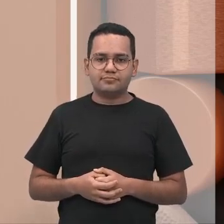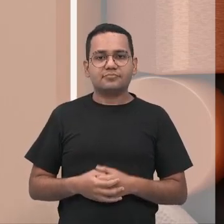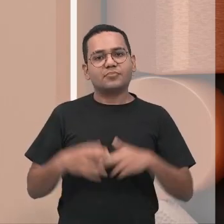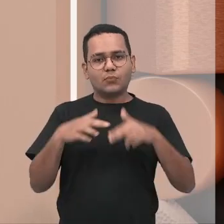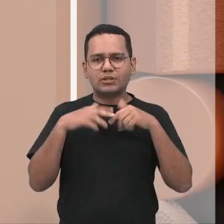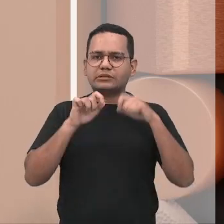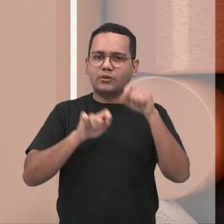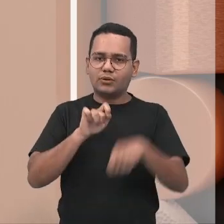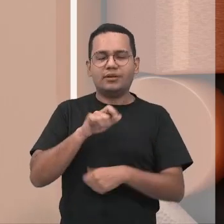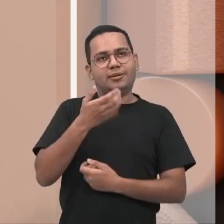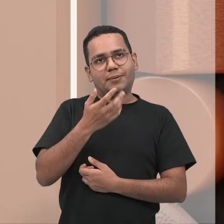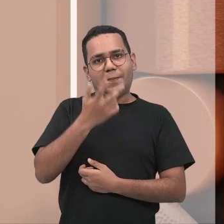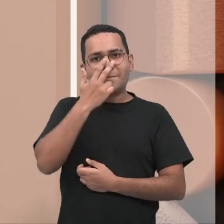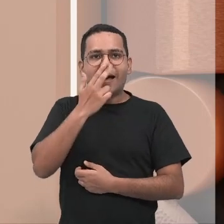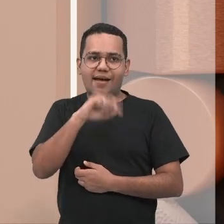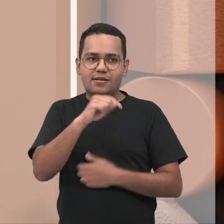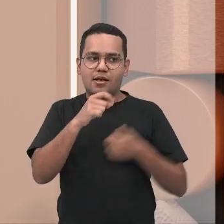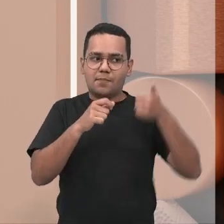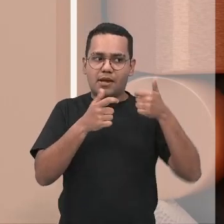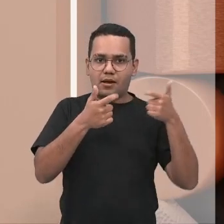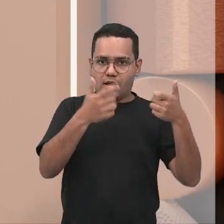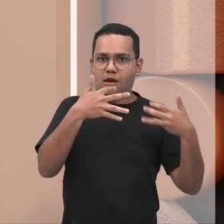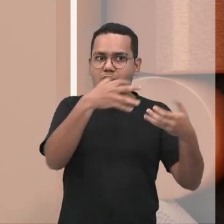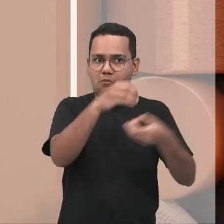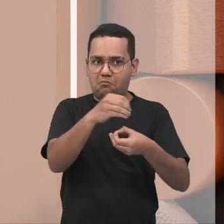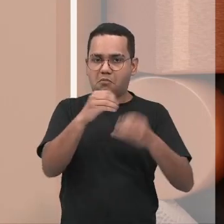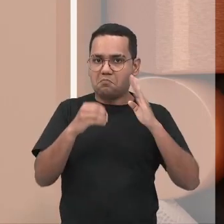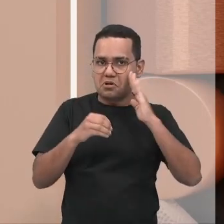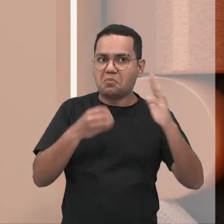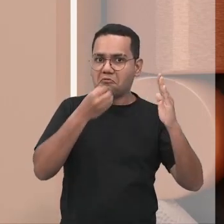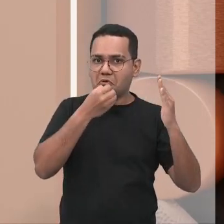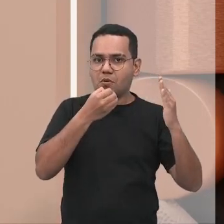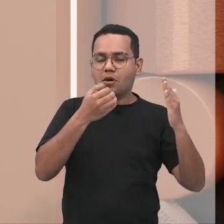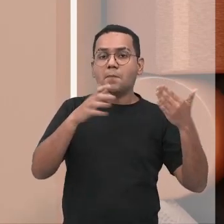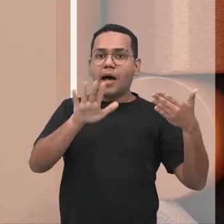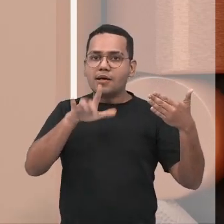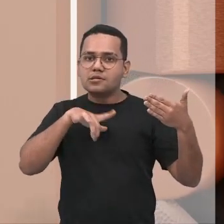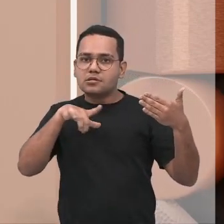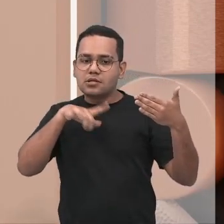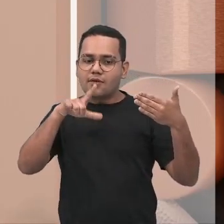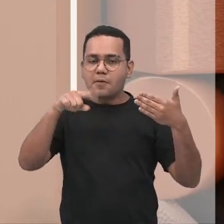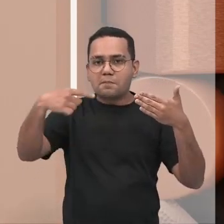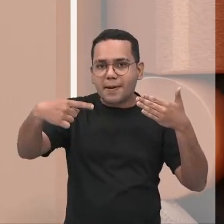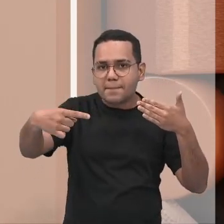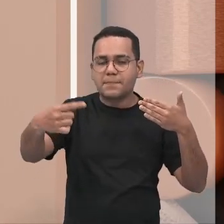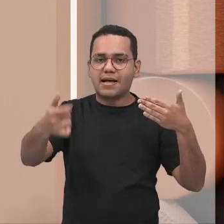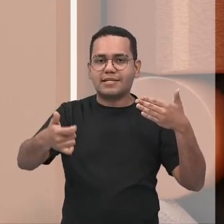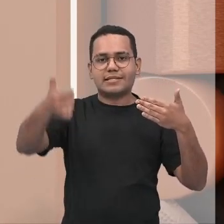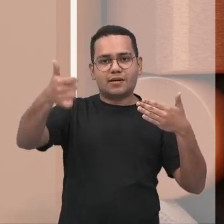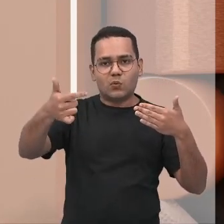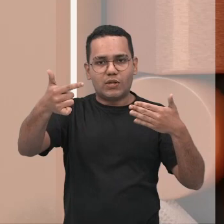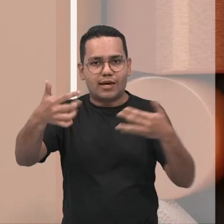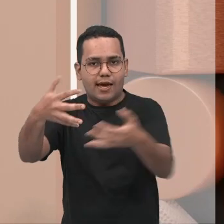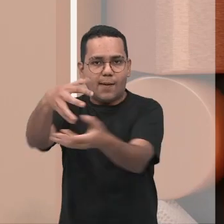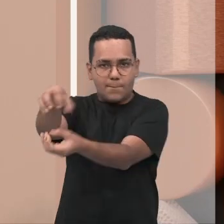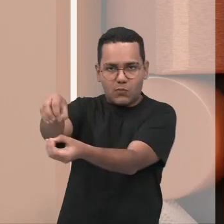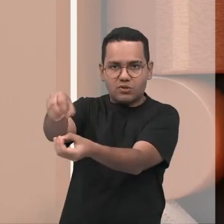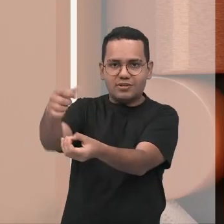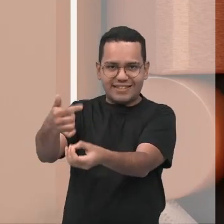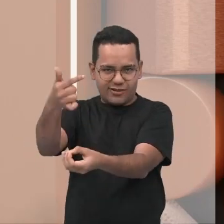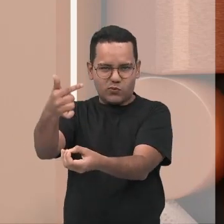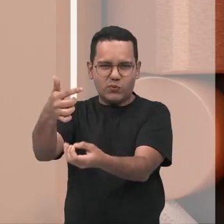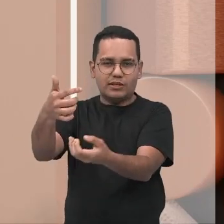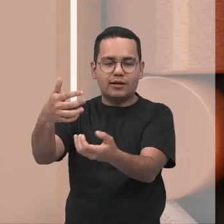2.0. Foi a continuidade desse primeiro conflito, que não teve ali suas arestas aparadas, por assim dizer, e